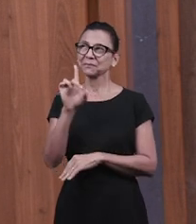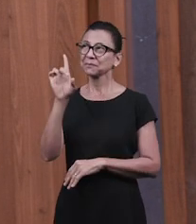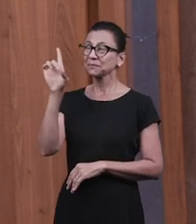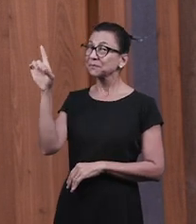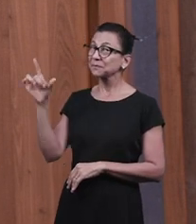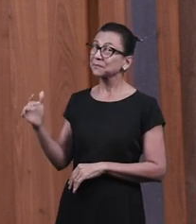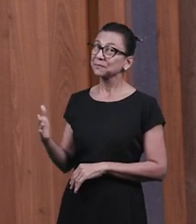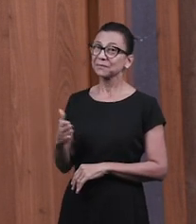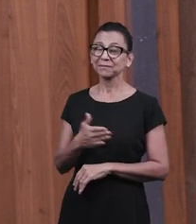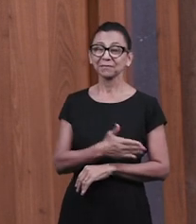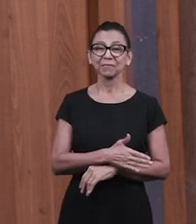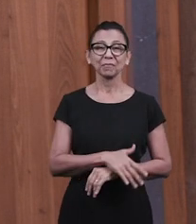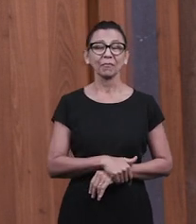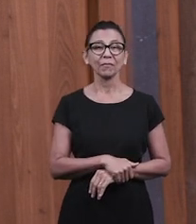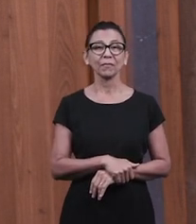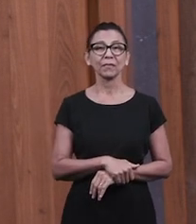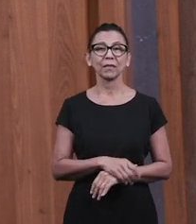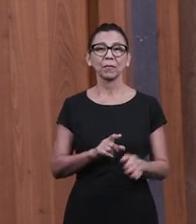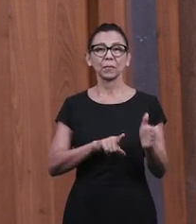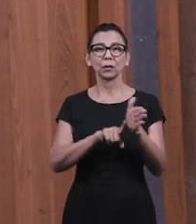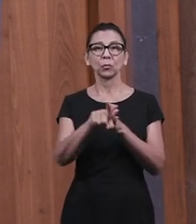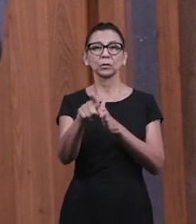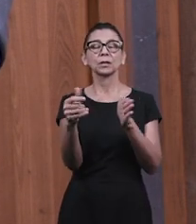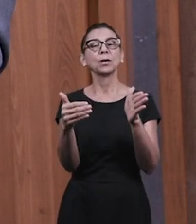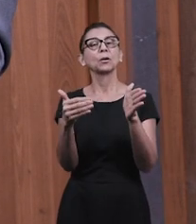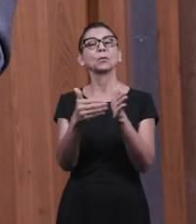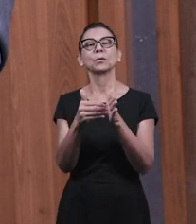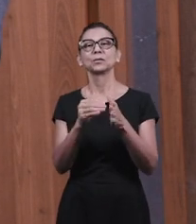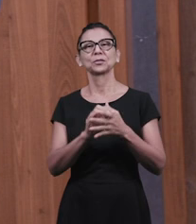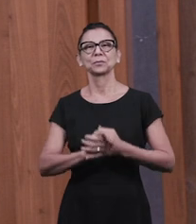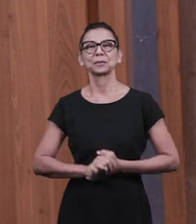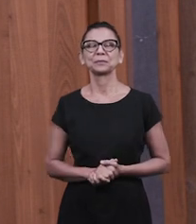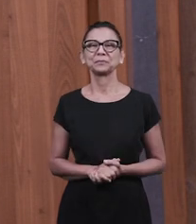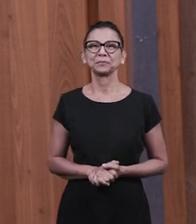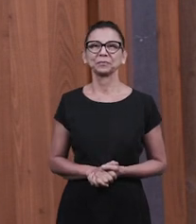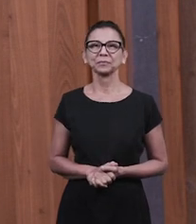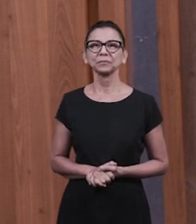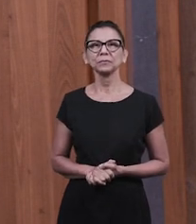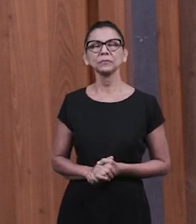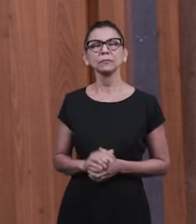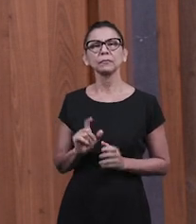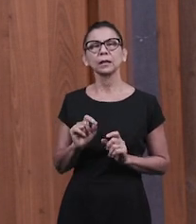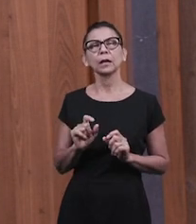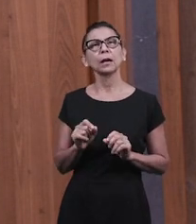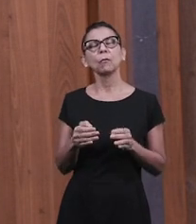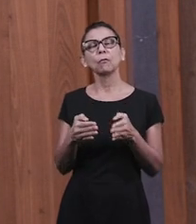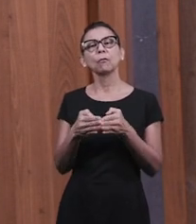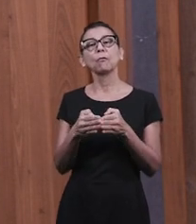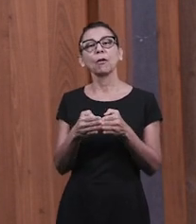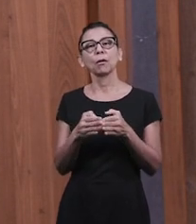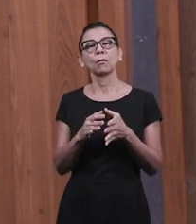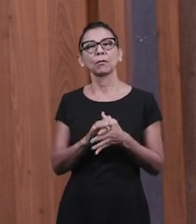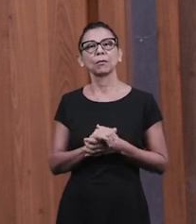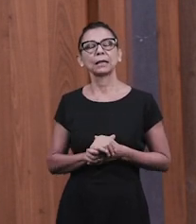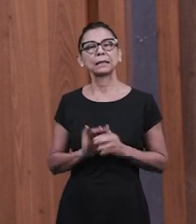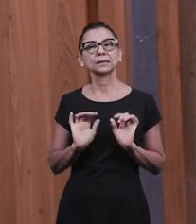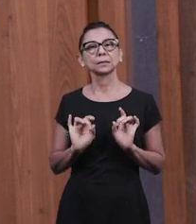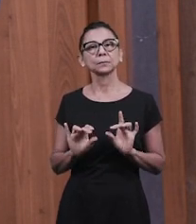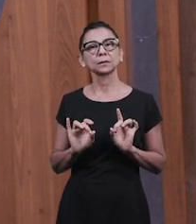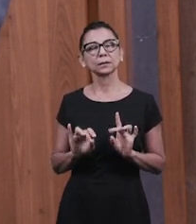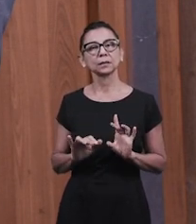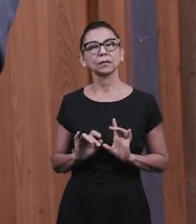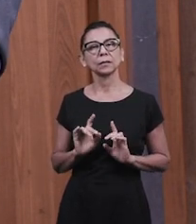Glória a Deus. Vamos então agora, irmãos, à nossa última pergunta. E a nossa última pergunta tem uma destinação, ou seja, ela é